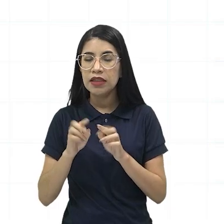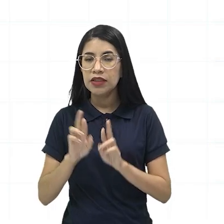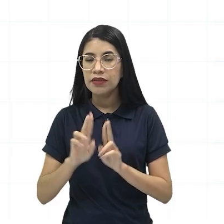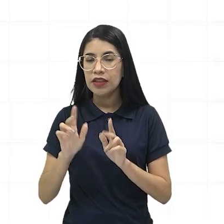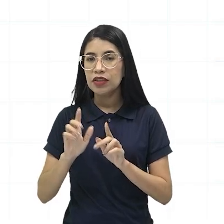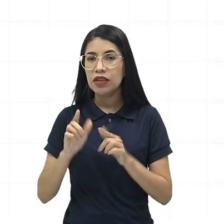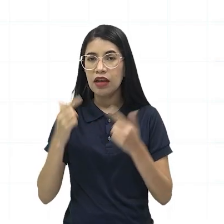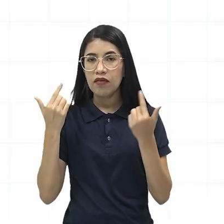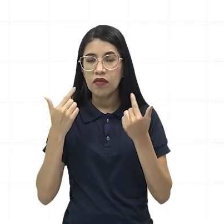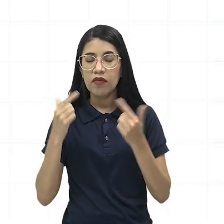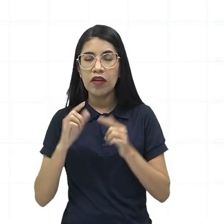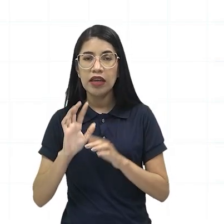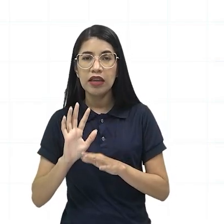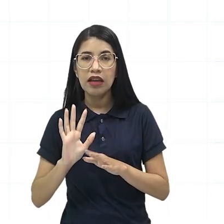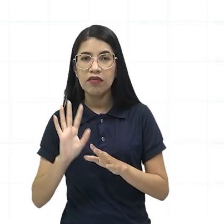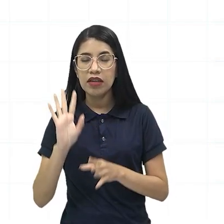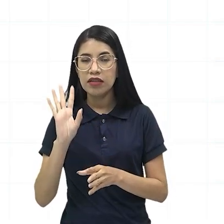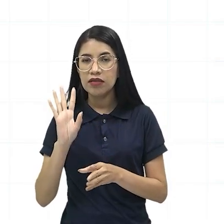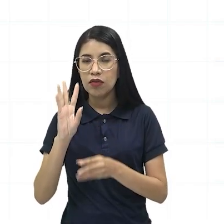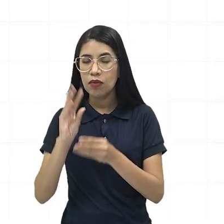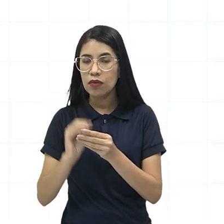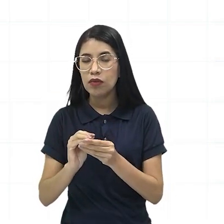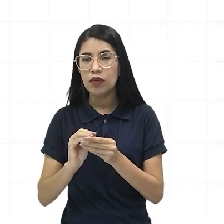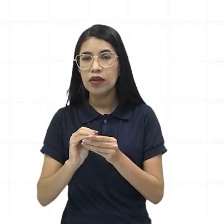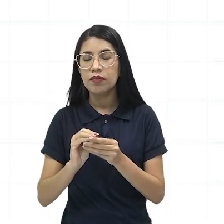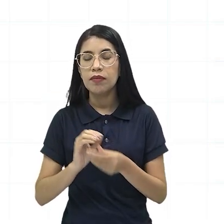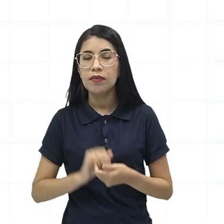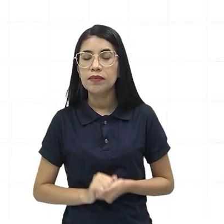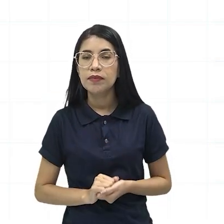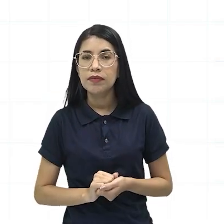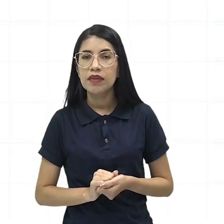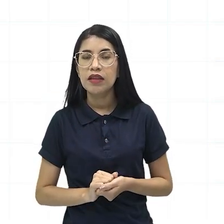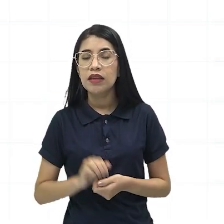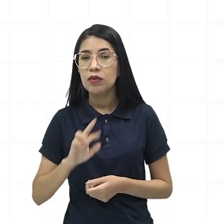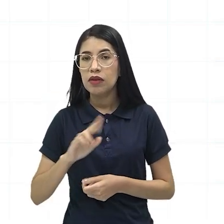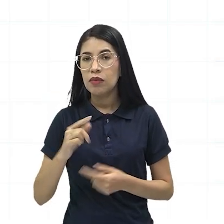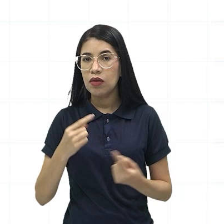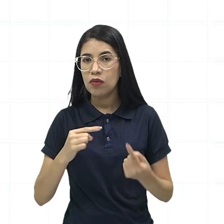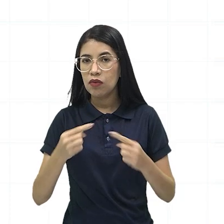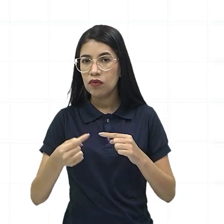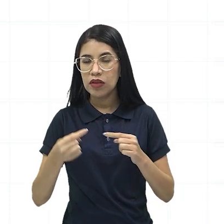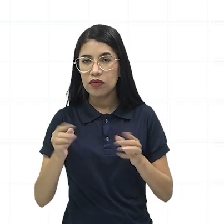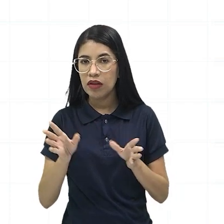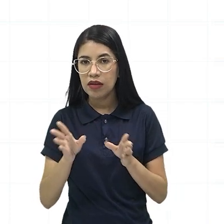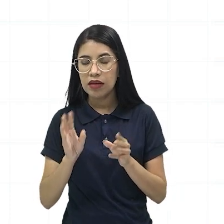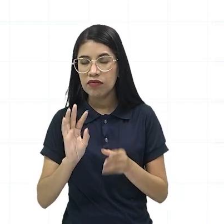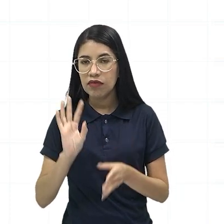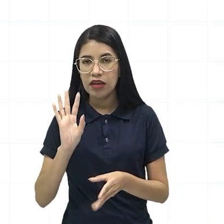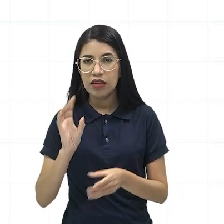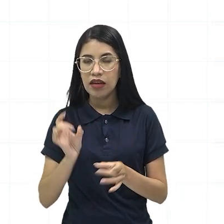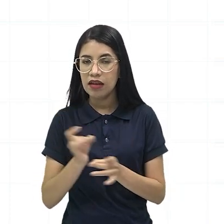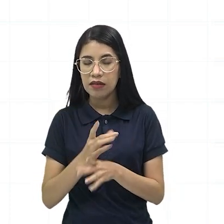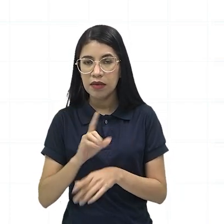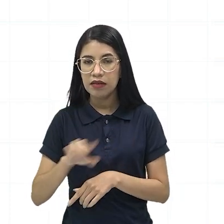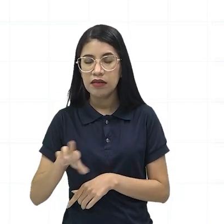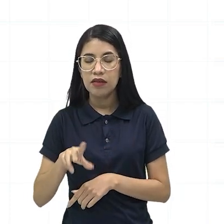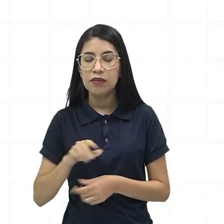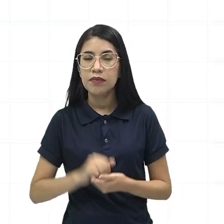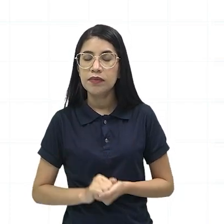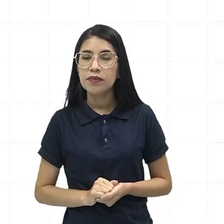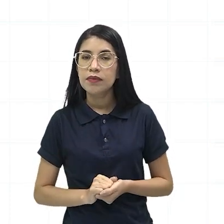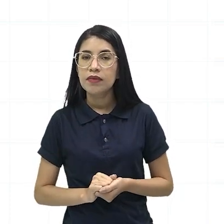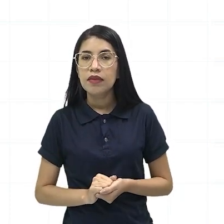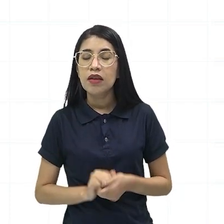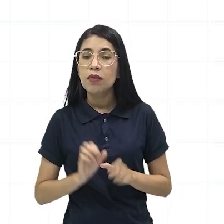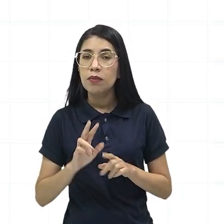Então, apesar do nome, não implica necessariamente na resolução desse conflito, visto que a crônica pode não apresentar por isso que pode ter a